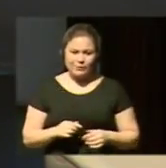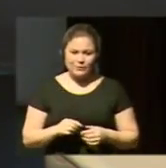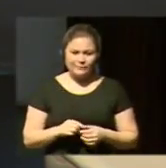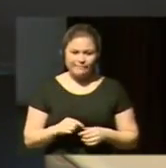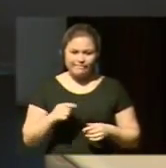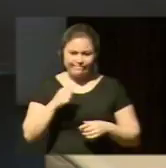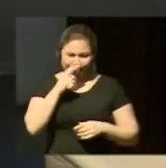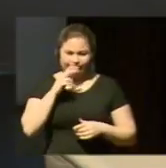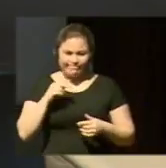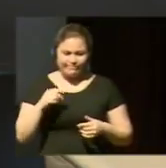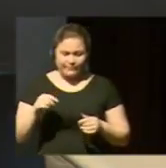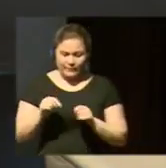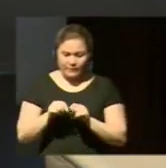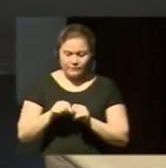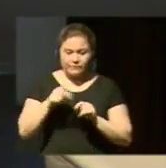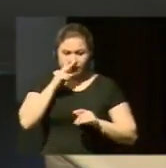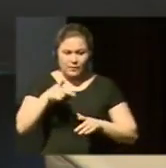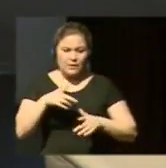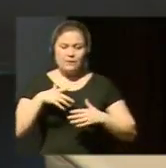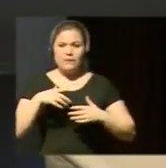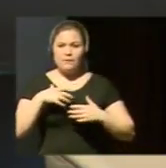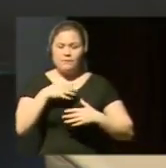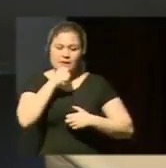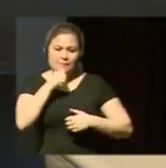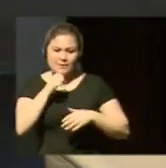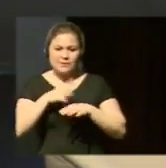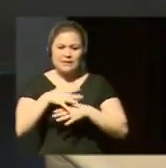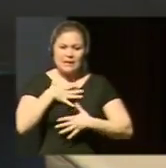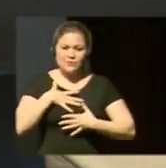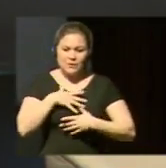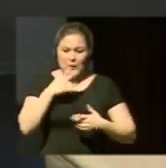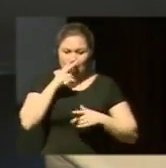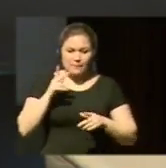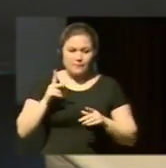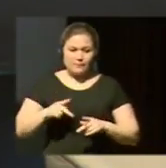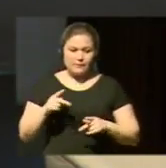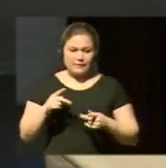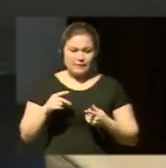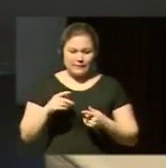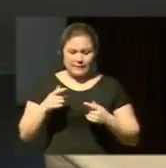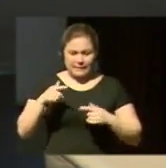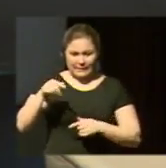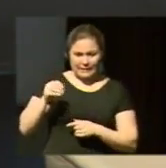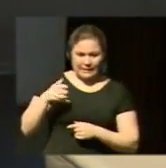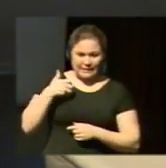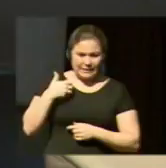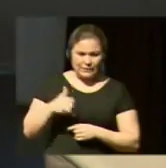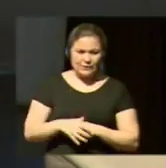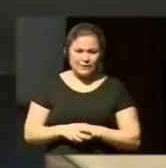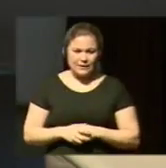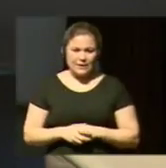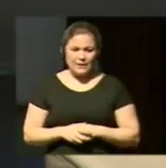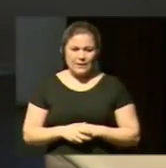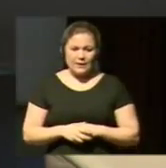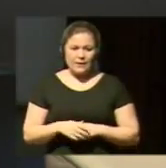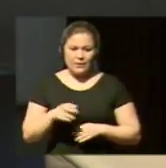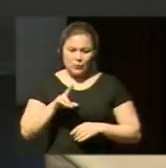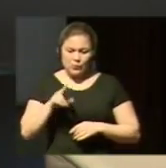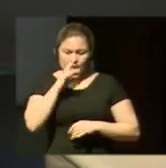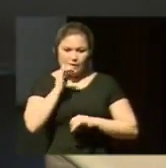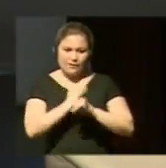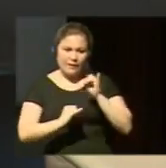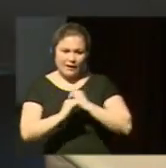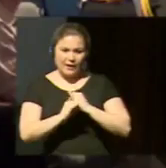pessoa tem um processo de envelhecimento satisfatório, mais do que alguém que tem mais de 70 anos que não usa, que diz que não usa a internet. Então